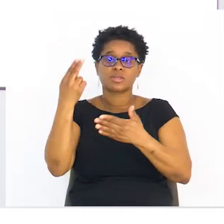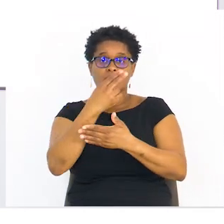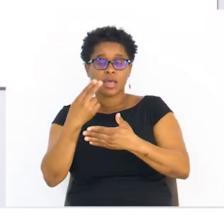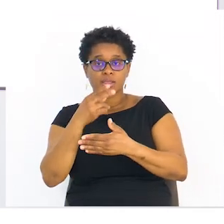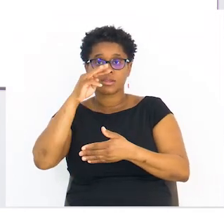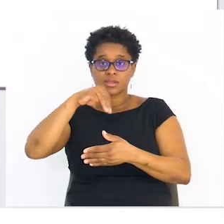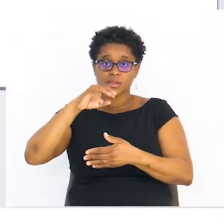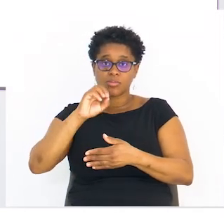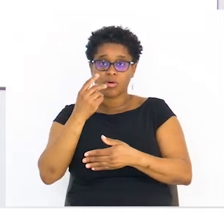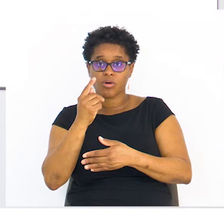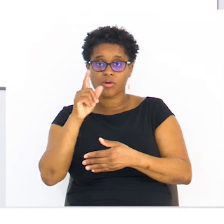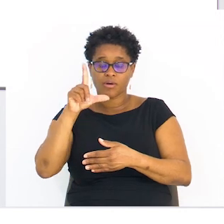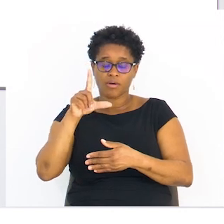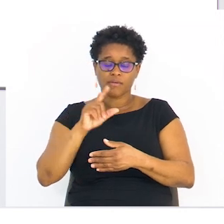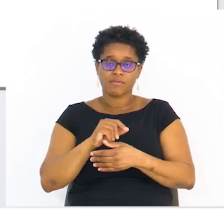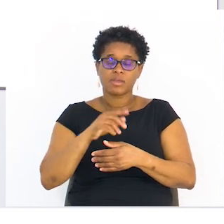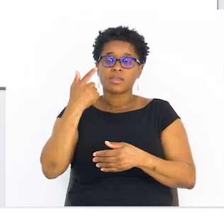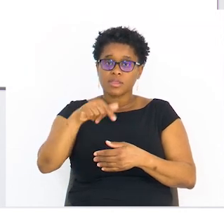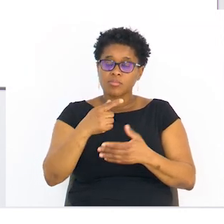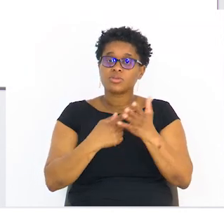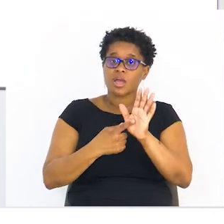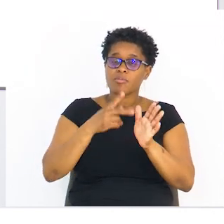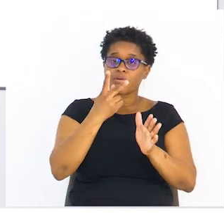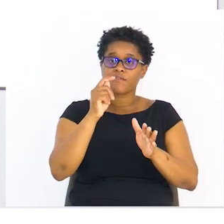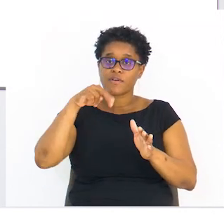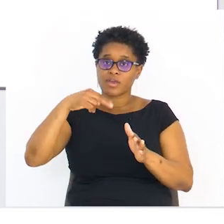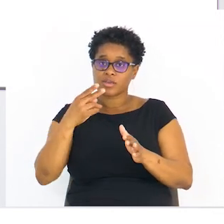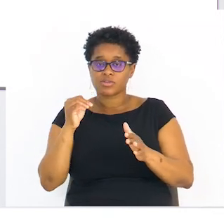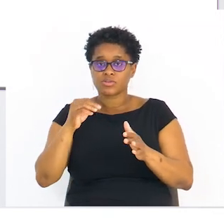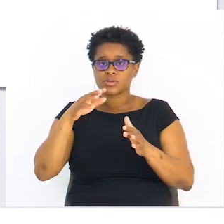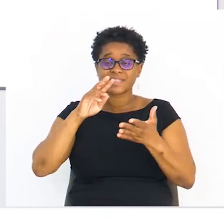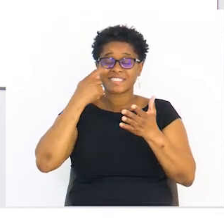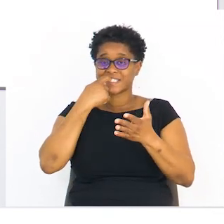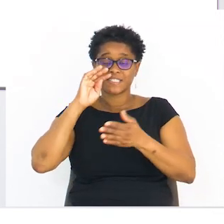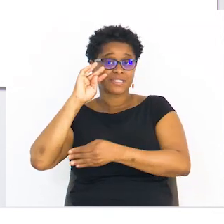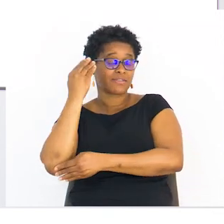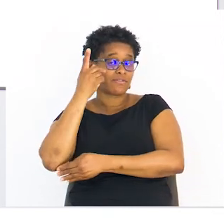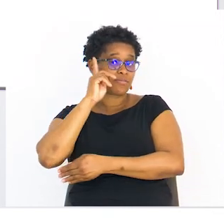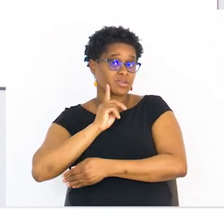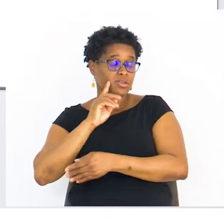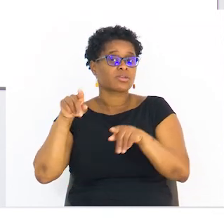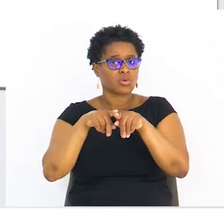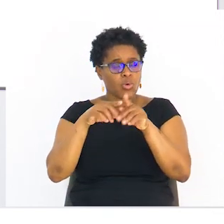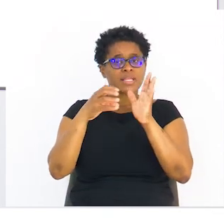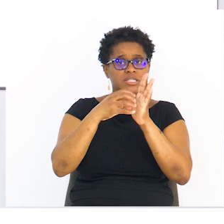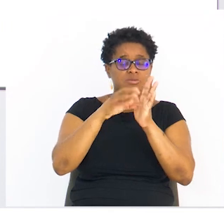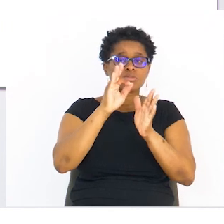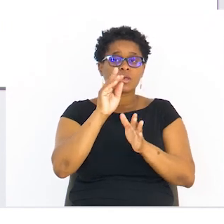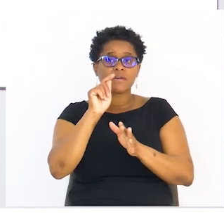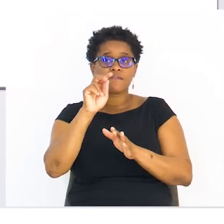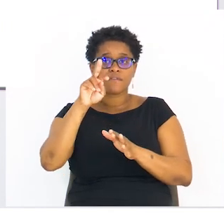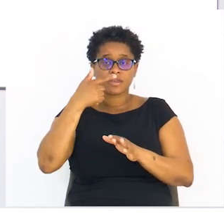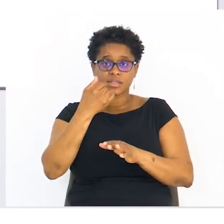Vênus, estatueta feminina, que significa símbolo da fertilidade.